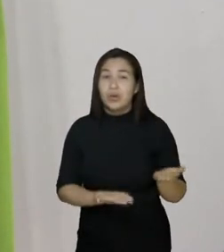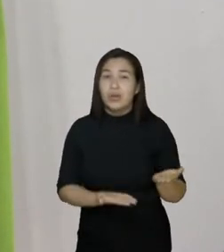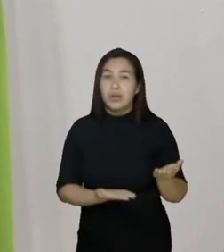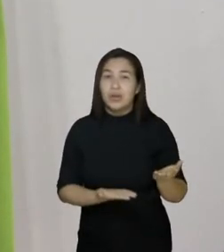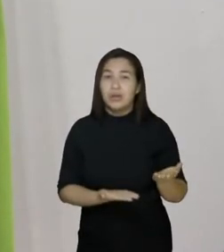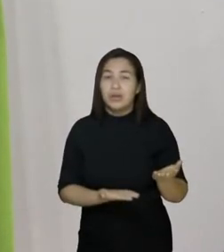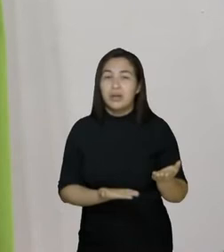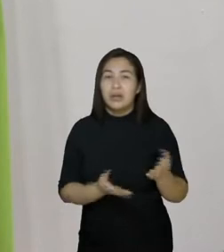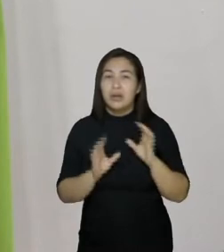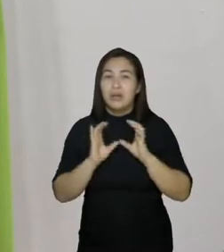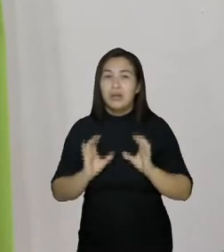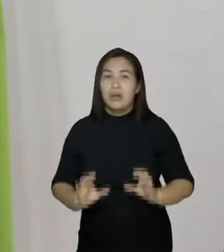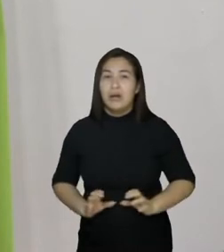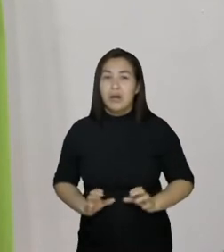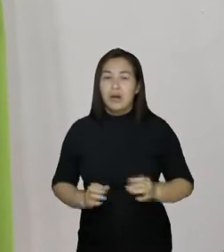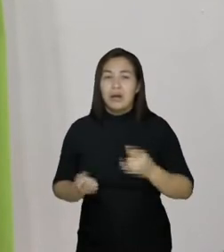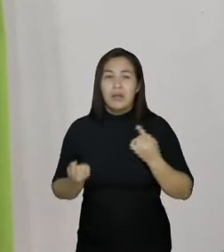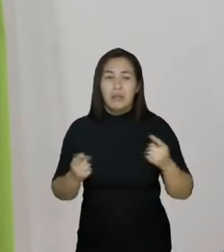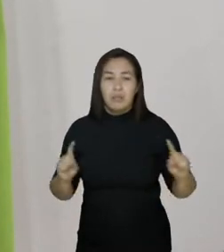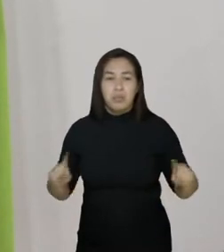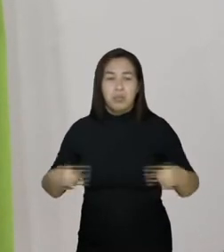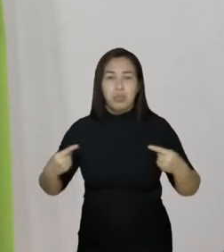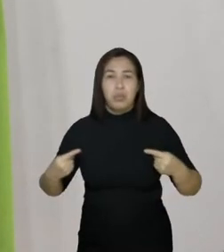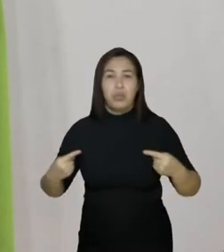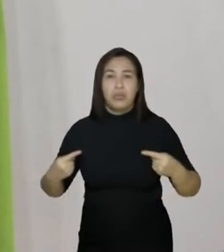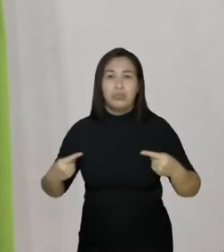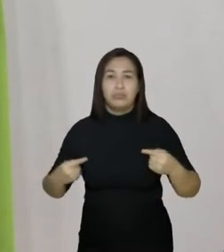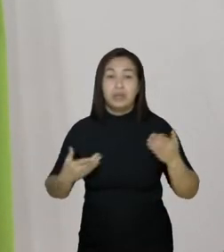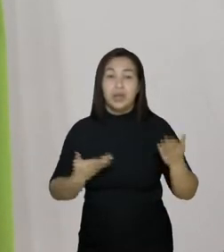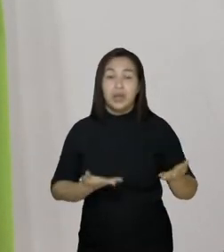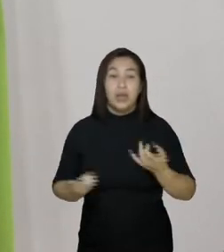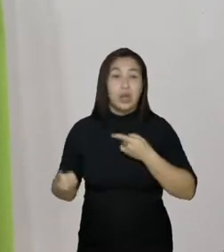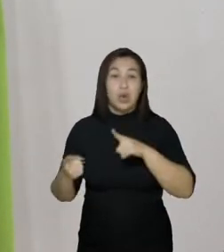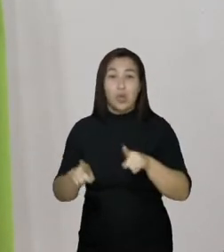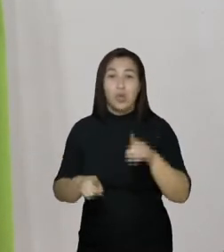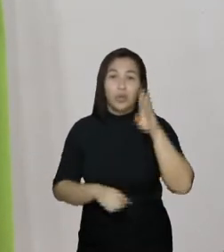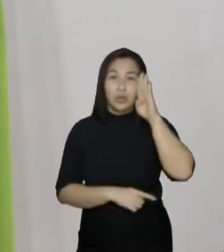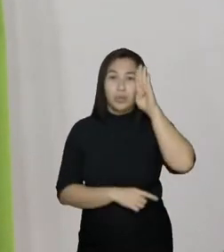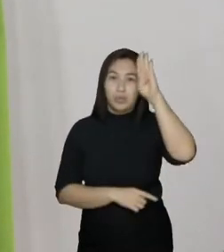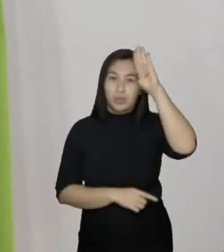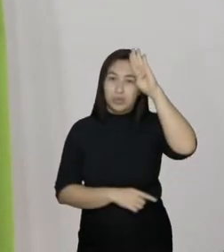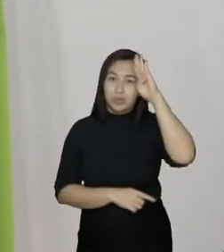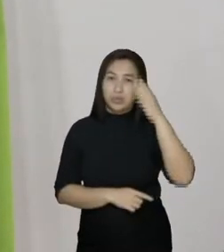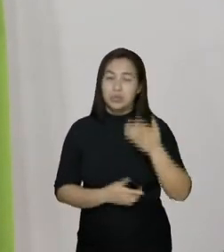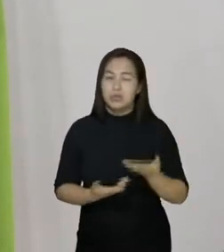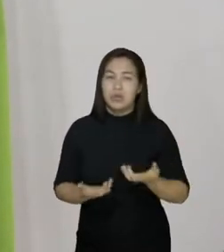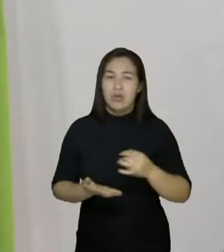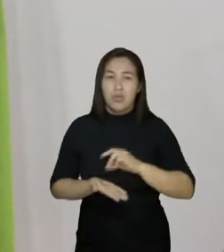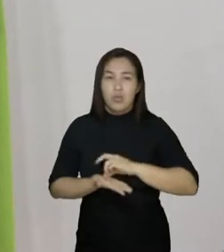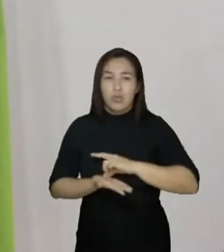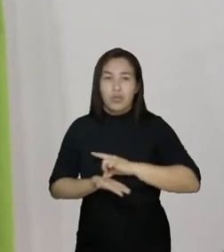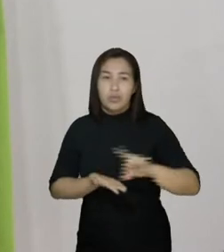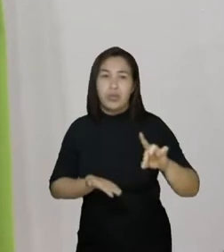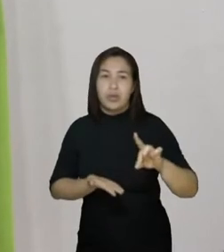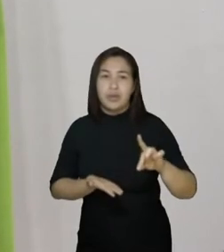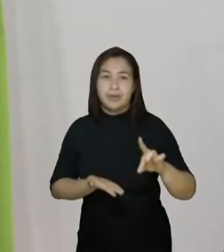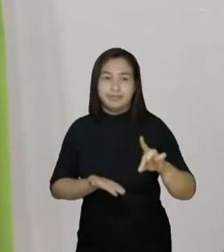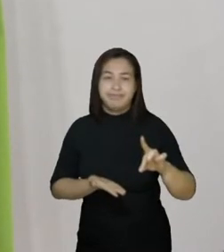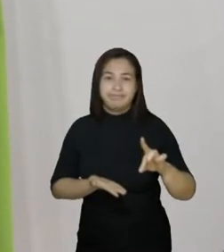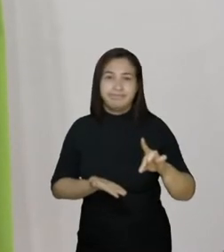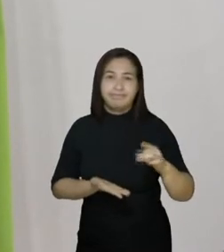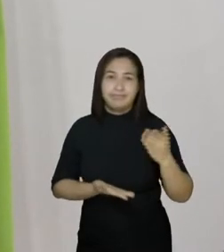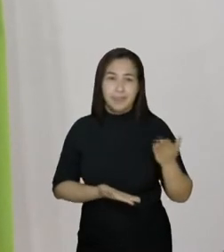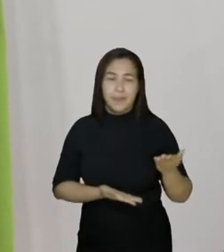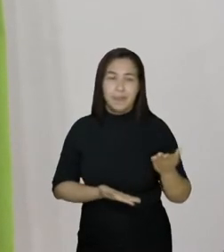oposição bolsonarista. Como são aqueles que se posicionam como inimigos do presidente Bolsonaro, inimigos da